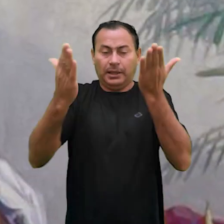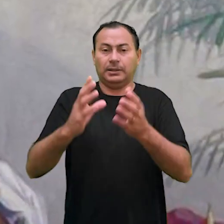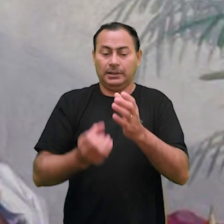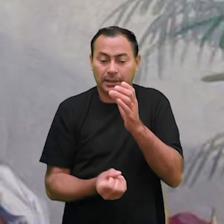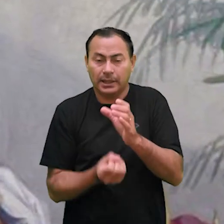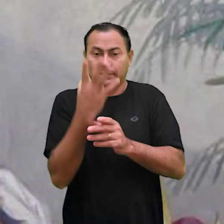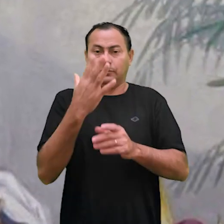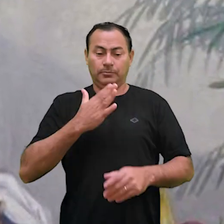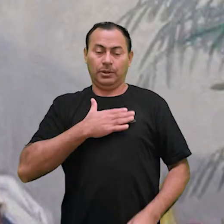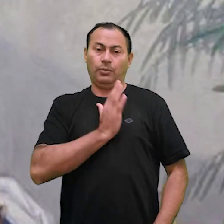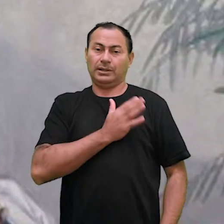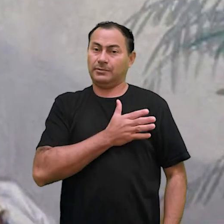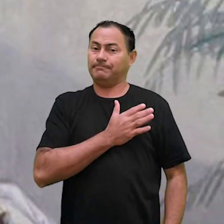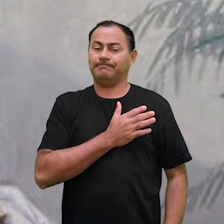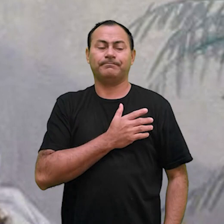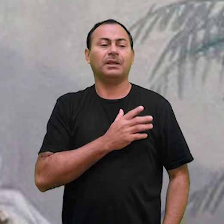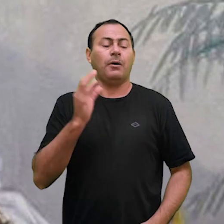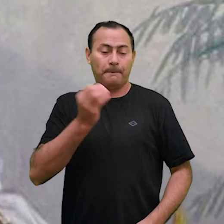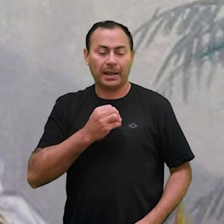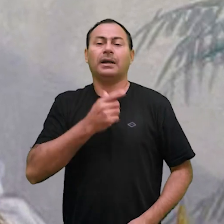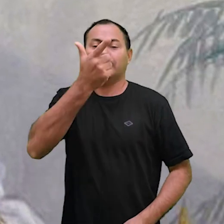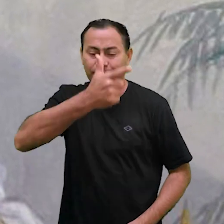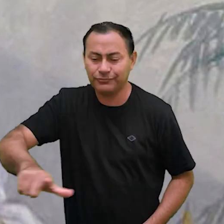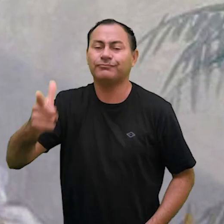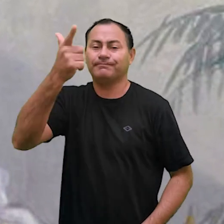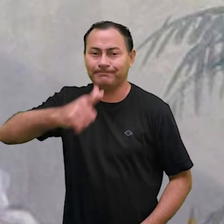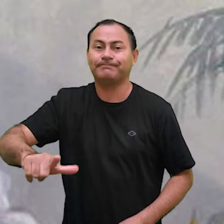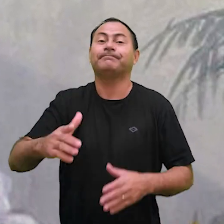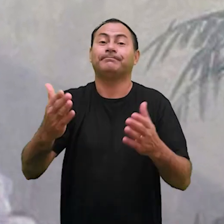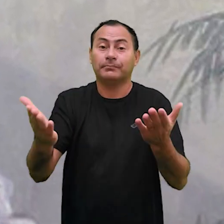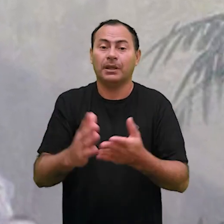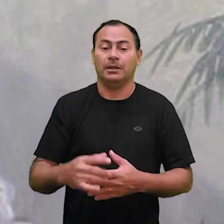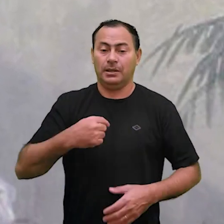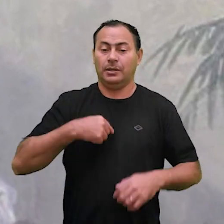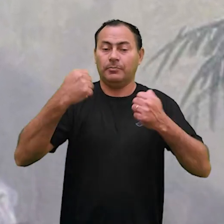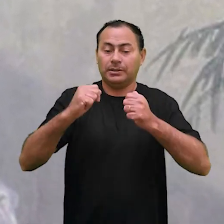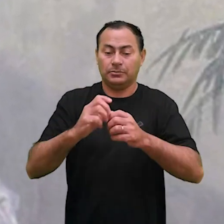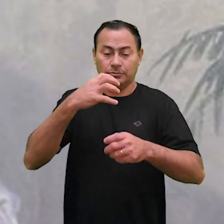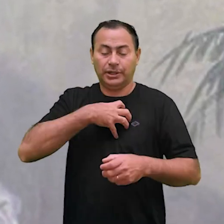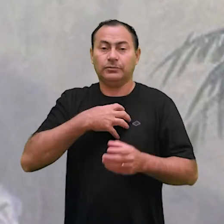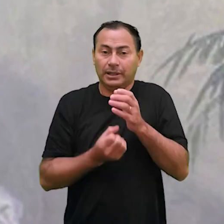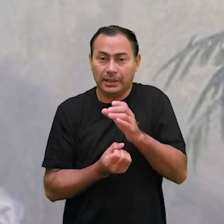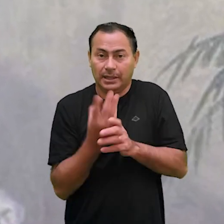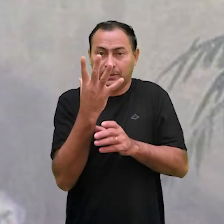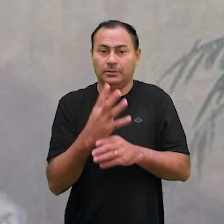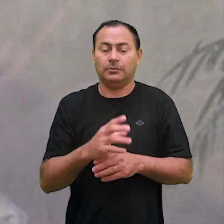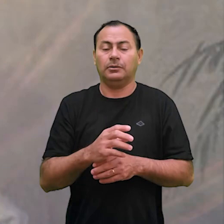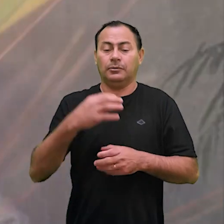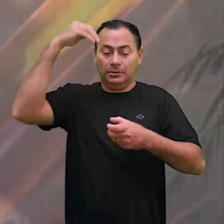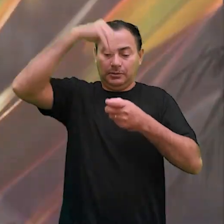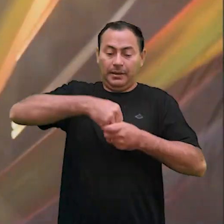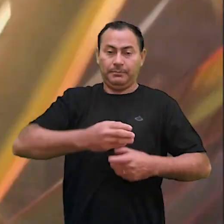o Senhor não operar o milagre de criação no meu coração, eu vou pecar outra e outra vez. Eu preciso de um